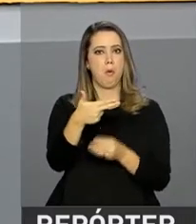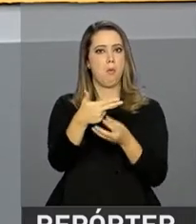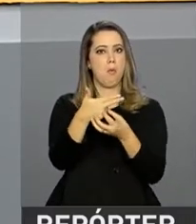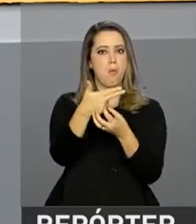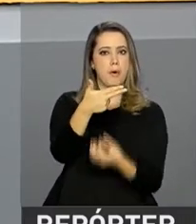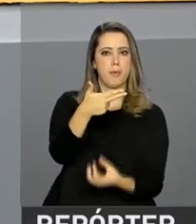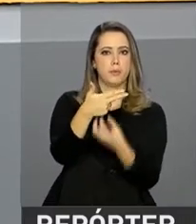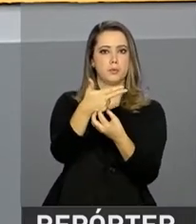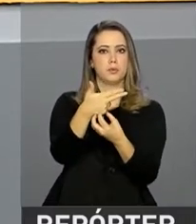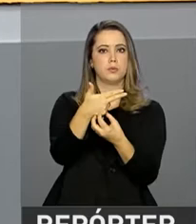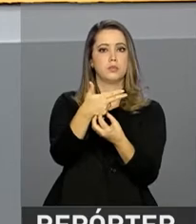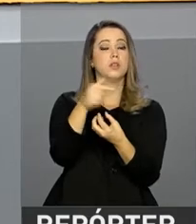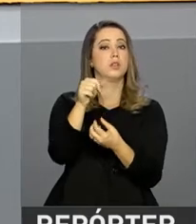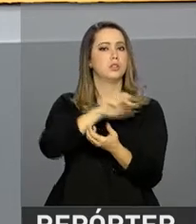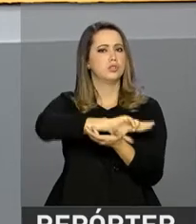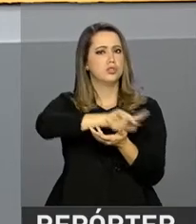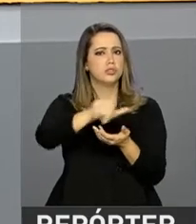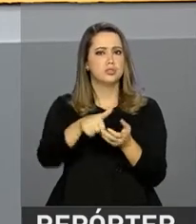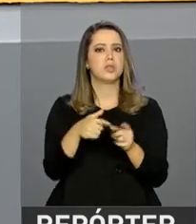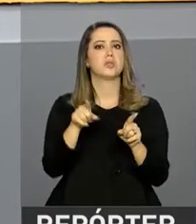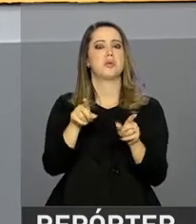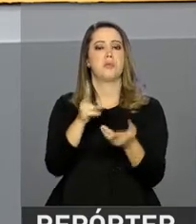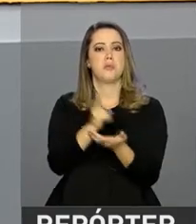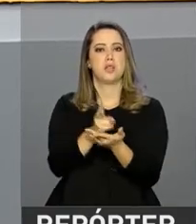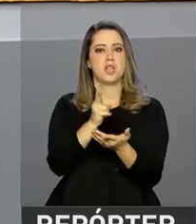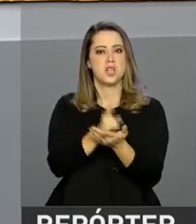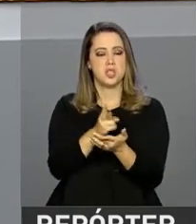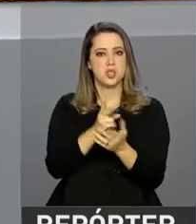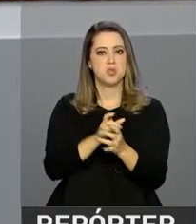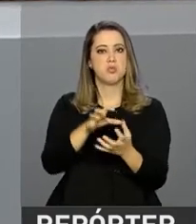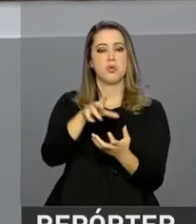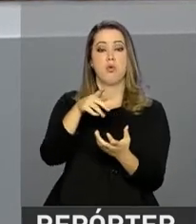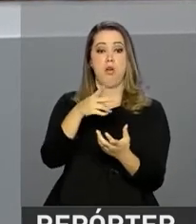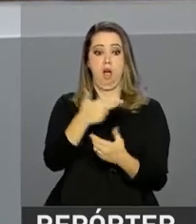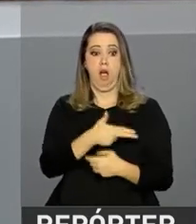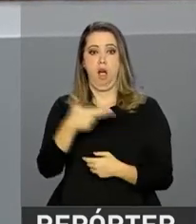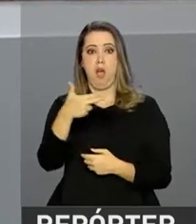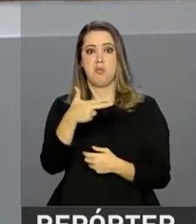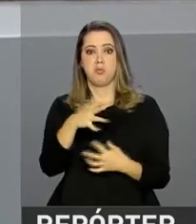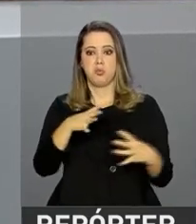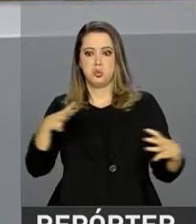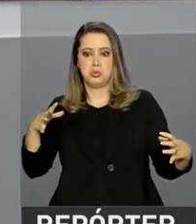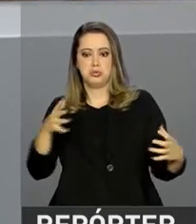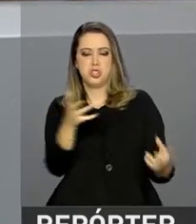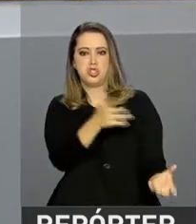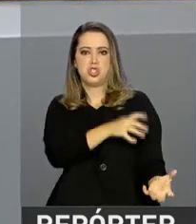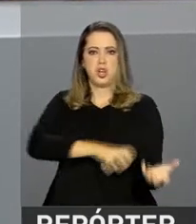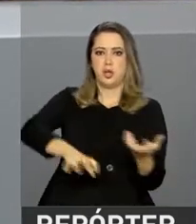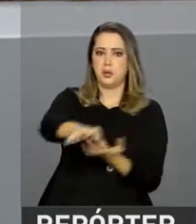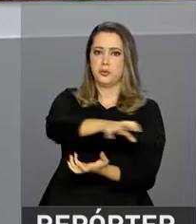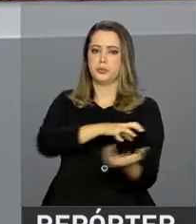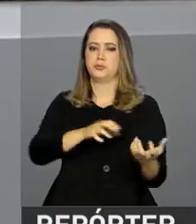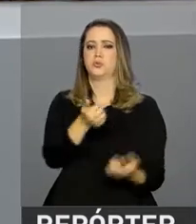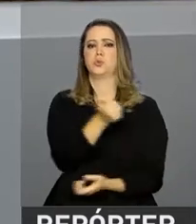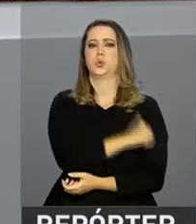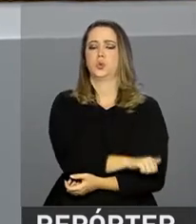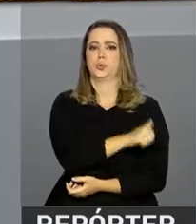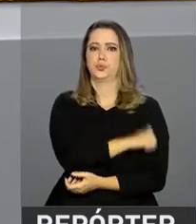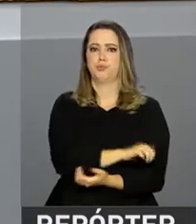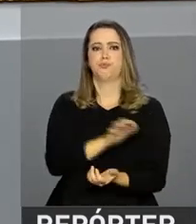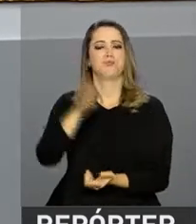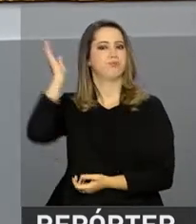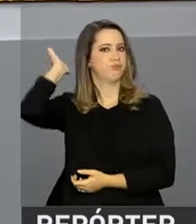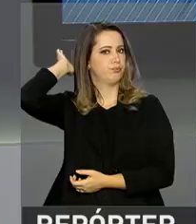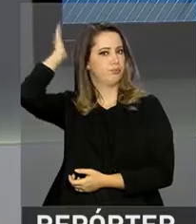calibres inclusive para armas de guerra apenas neste carnaval as ocorrências aconteceram nos estados do rio de janeiro e do